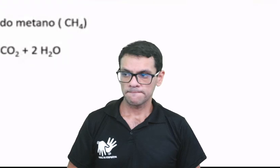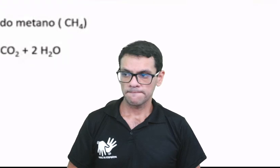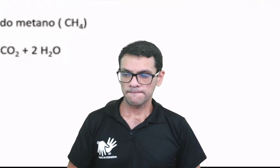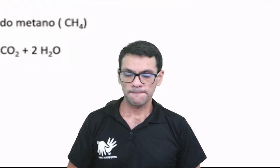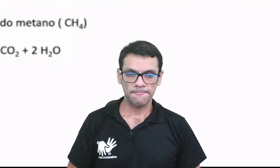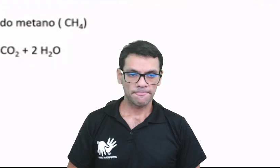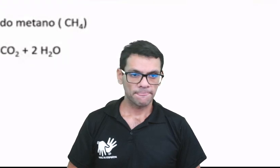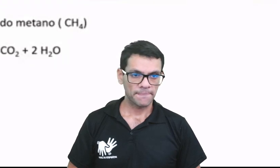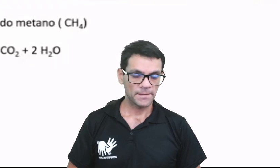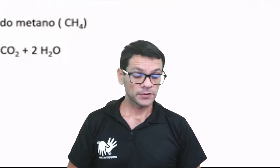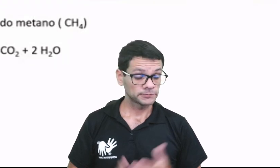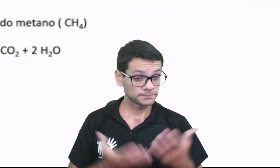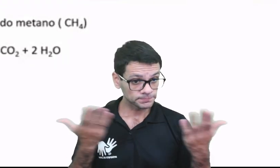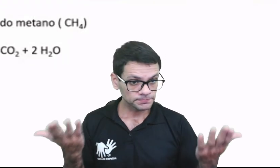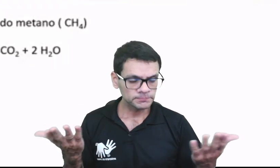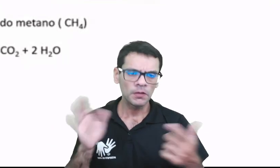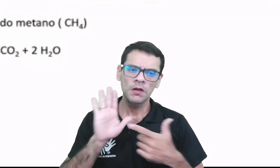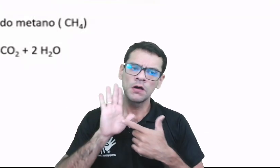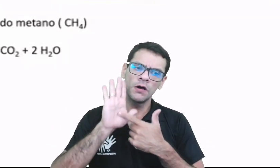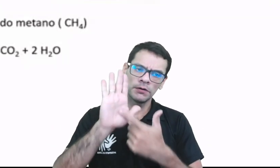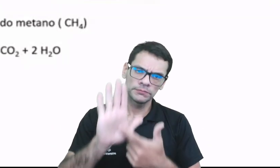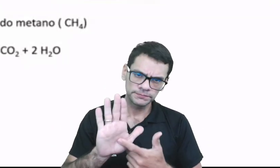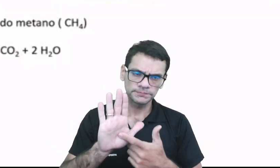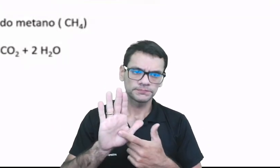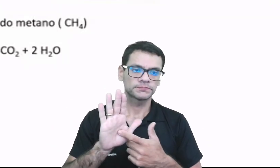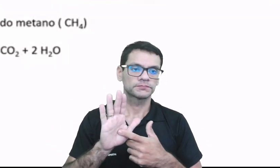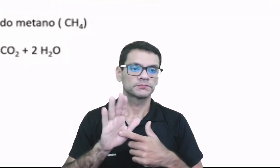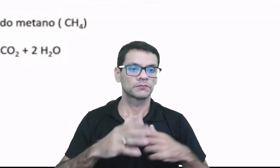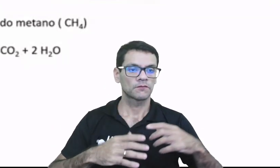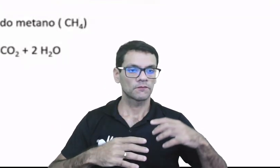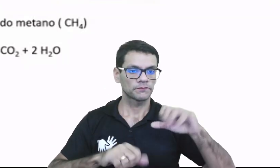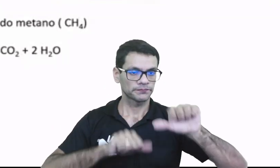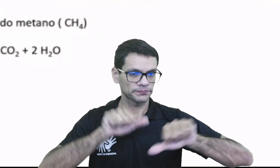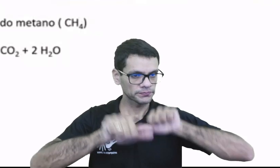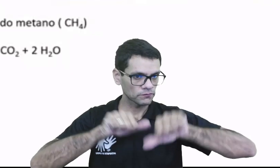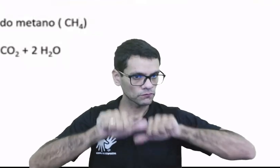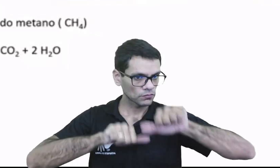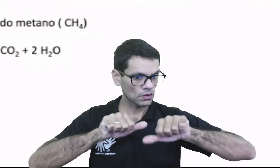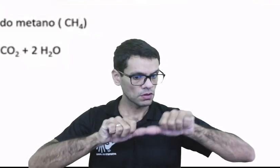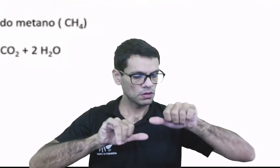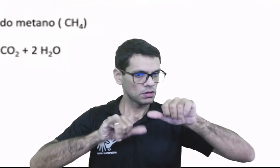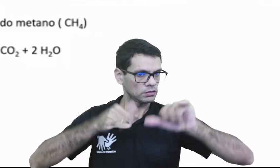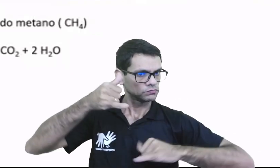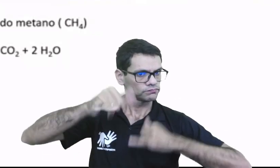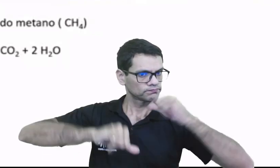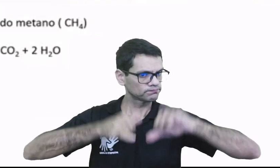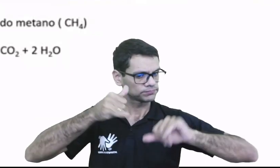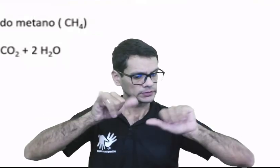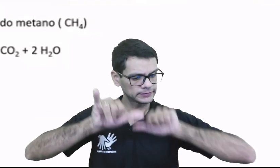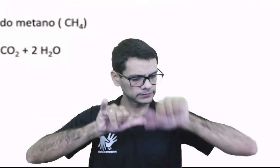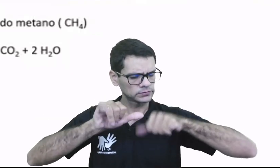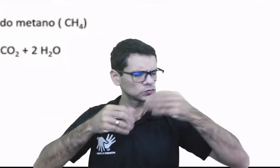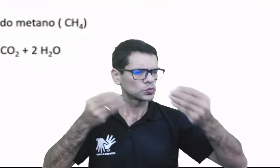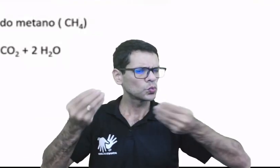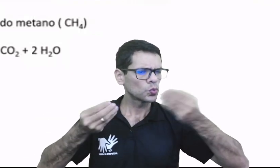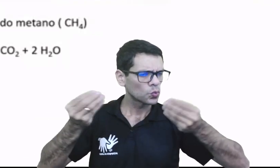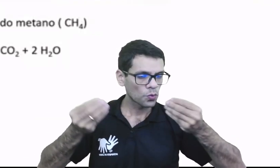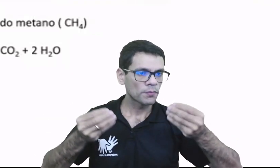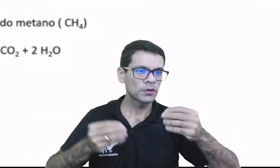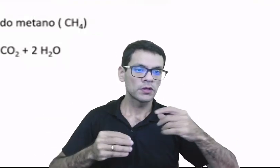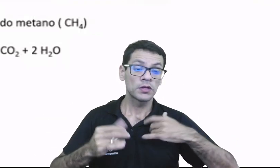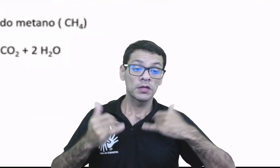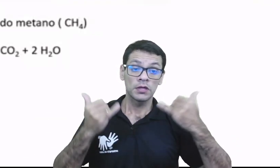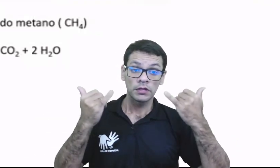Então tá. Bom, então eu trouxe para vocês isso em forma de reação para a gente poder entender como assim, né? Formação